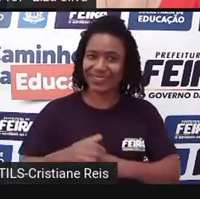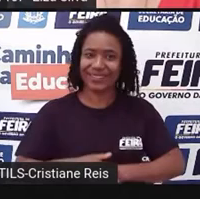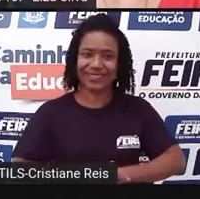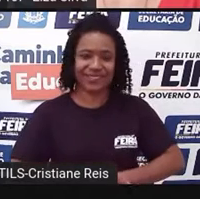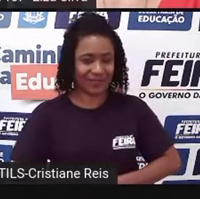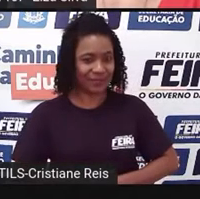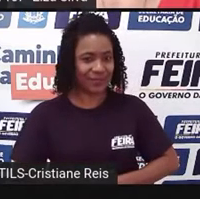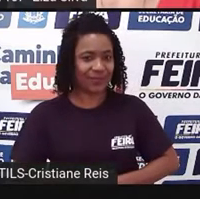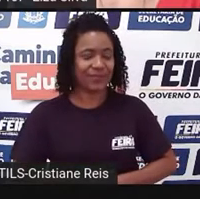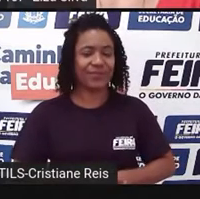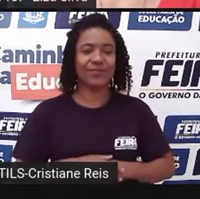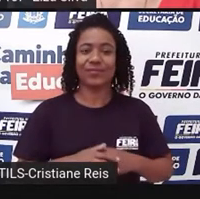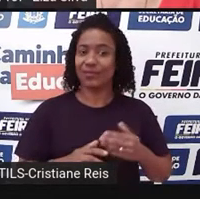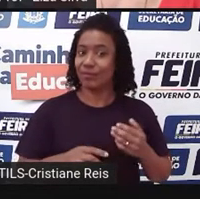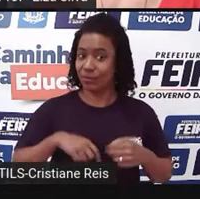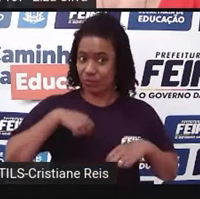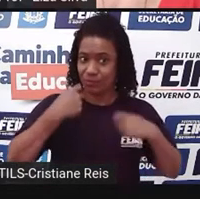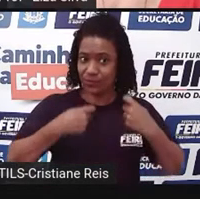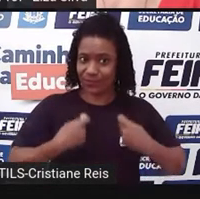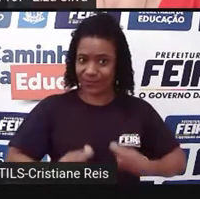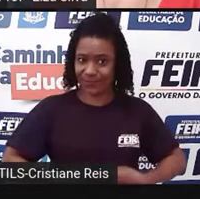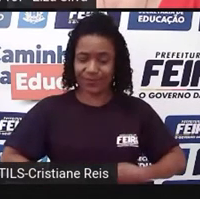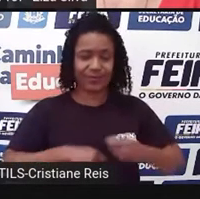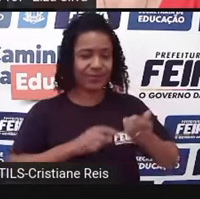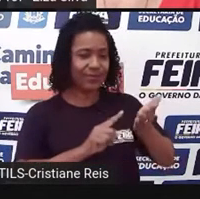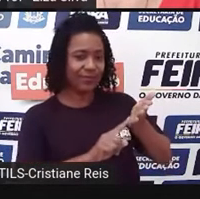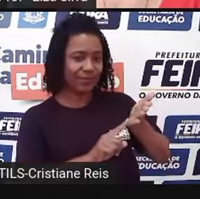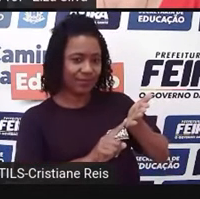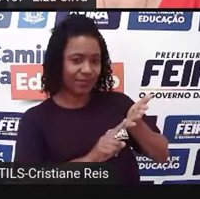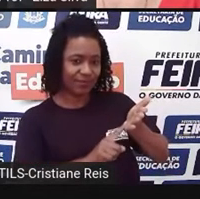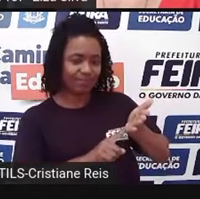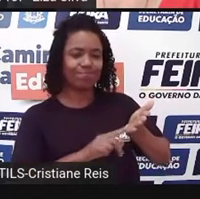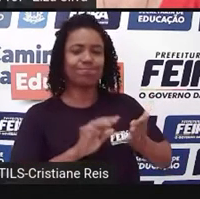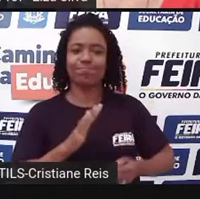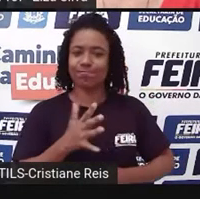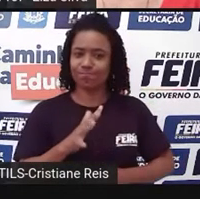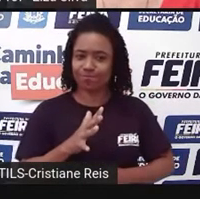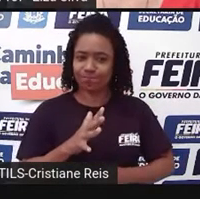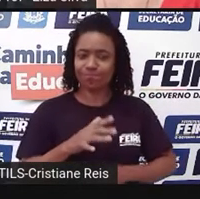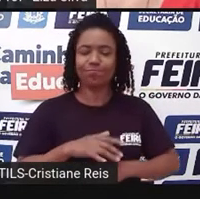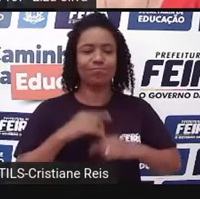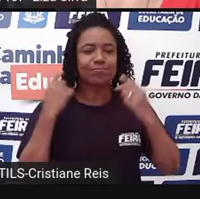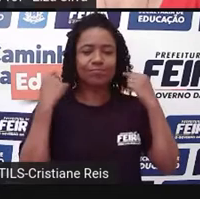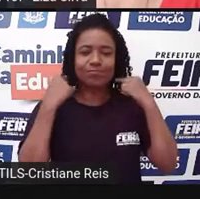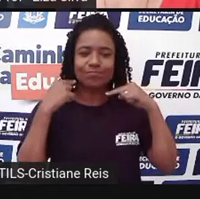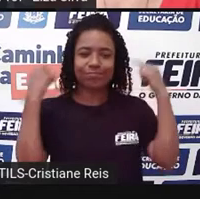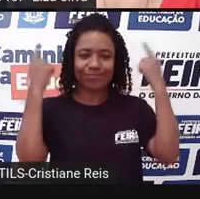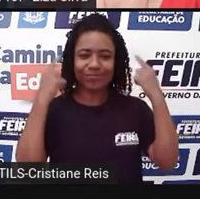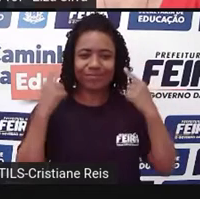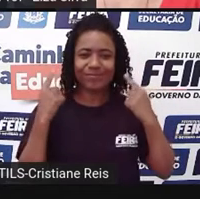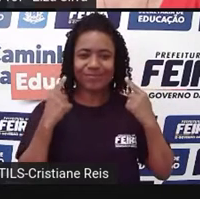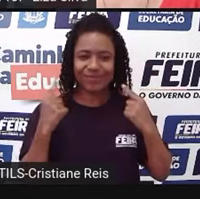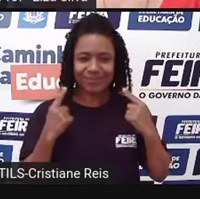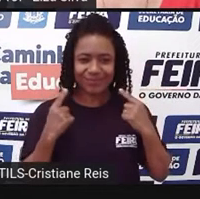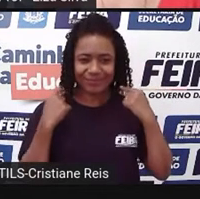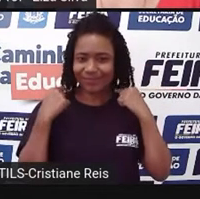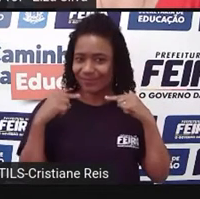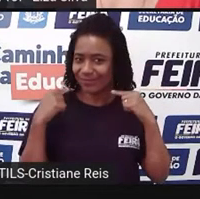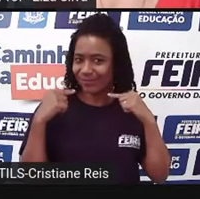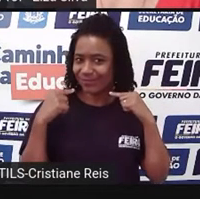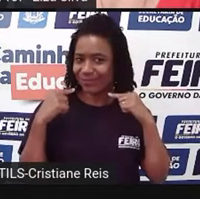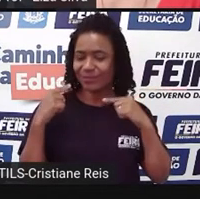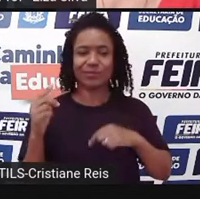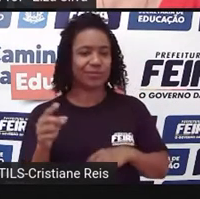eu sou parda tenho cabelos crespos de tamanho médio meus olhos são castanhos